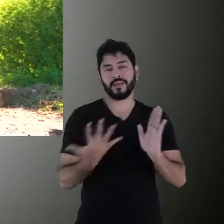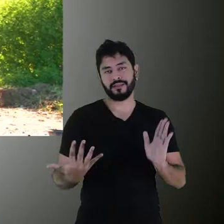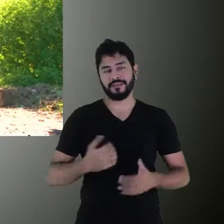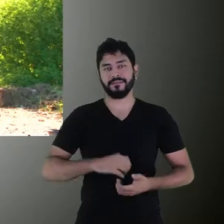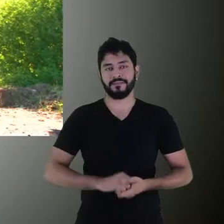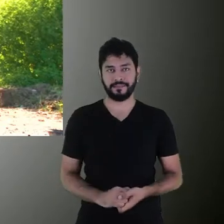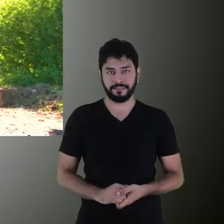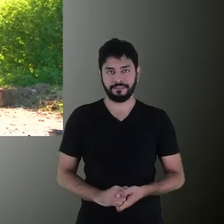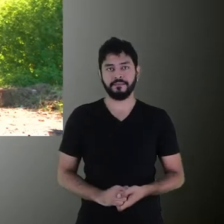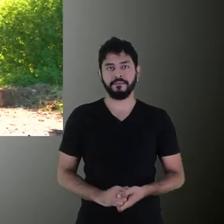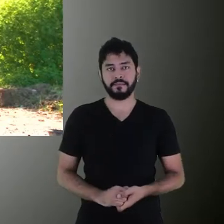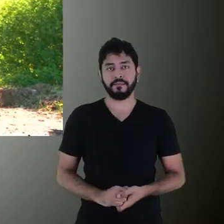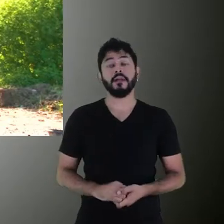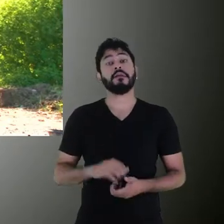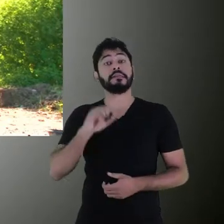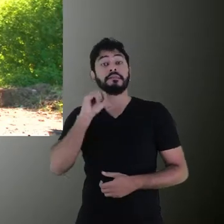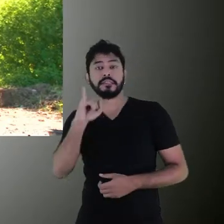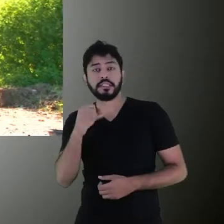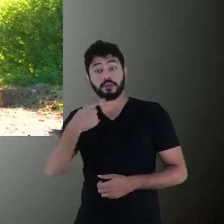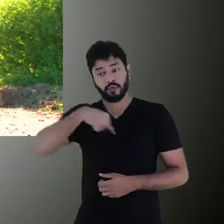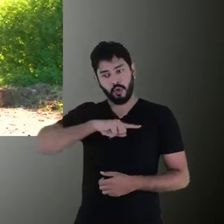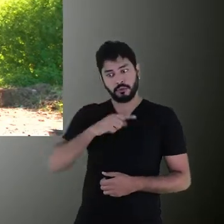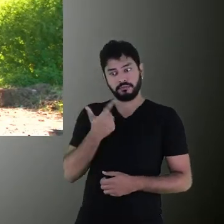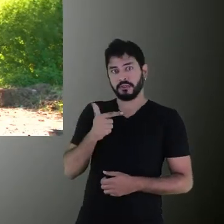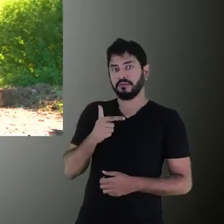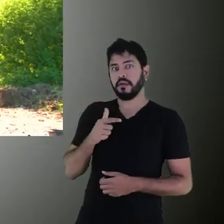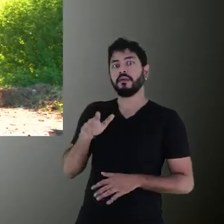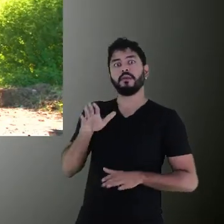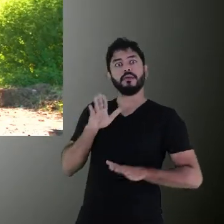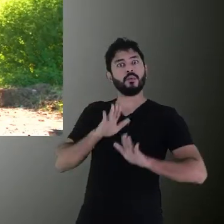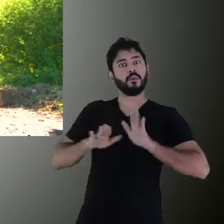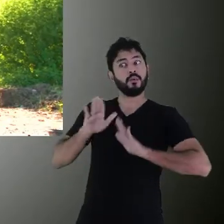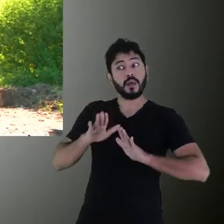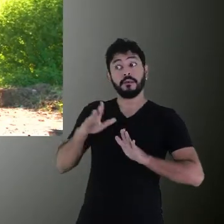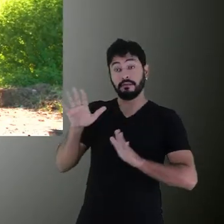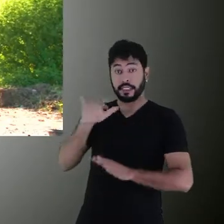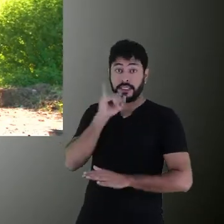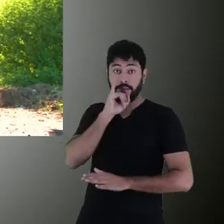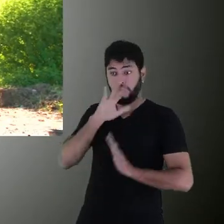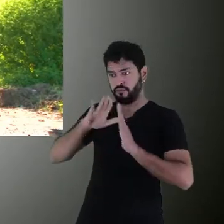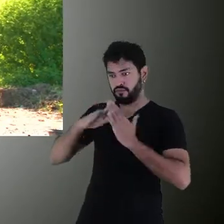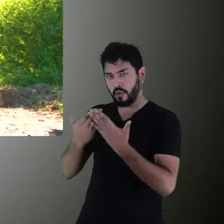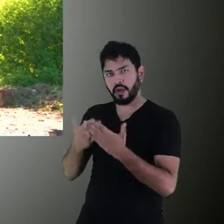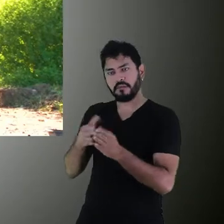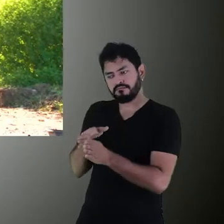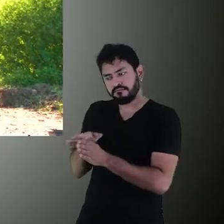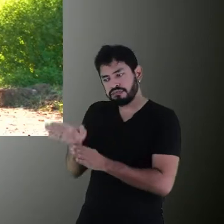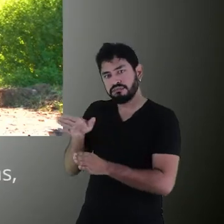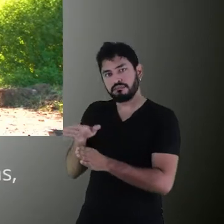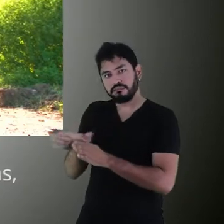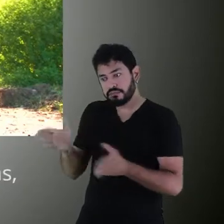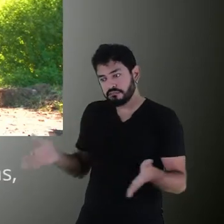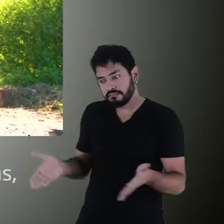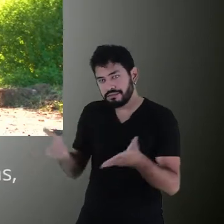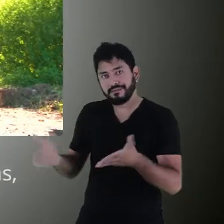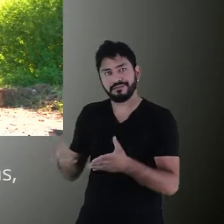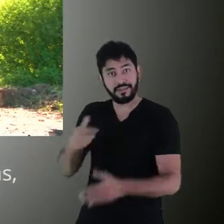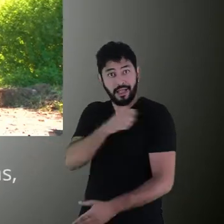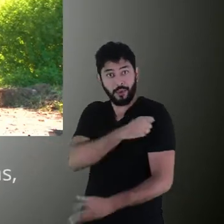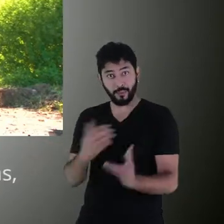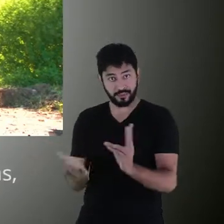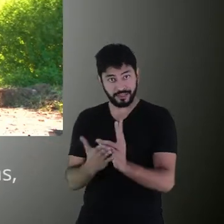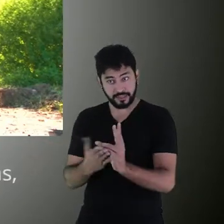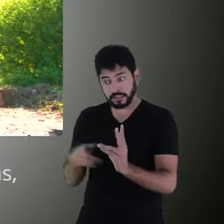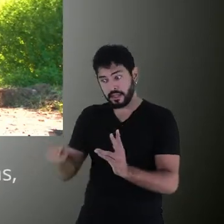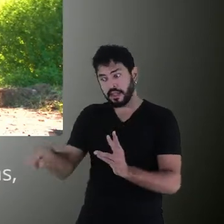automaticamente quem é falante ele vai entender que ele está se tratando sobre quantidade. E isso, se a gente não tiver um cuidado, a escola ela tiver,